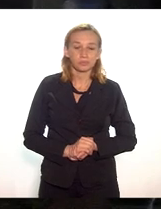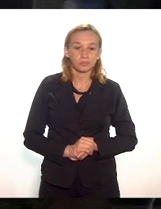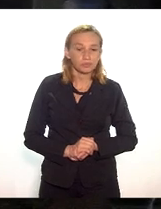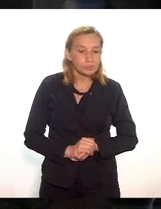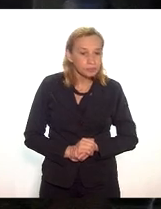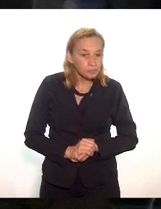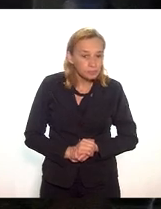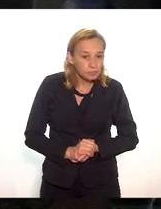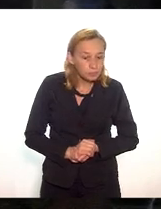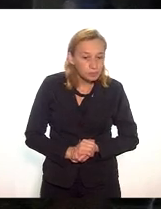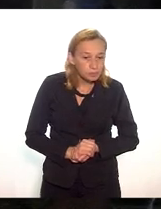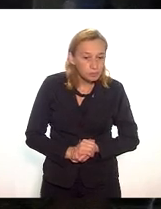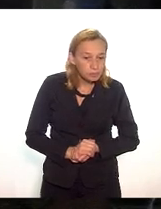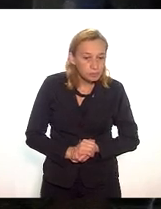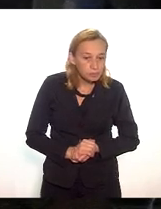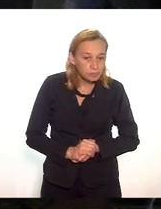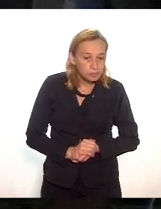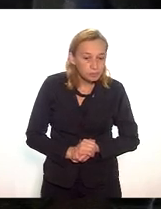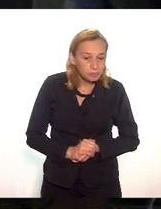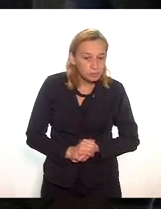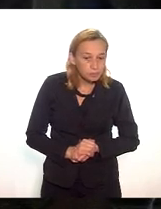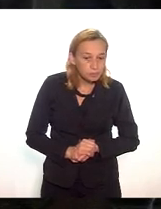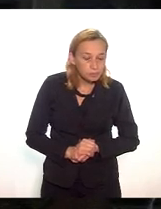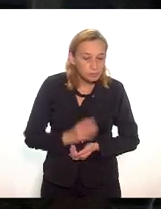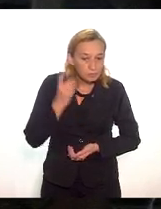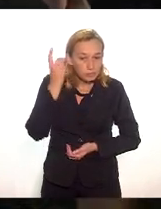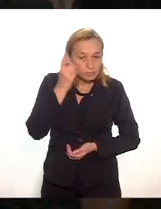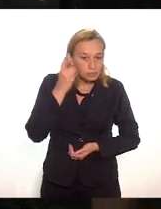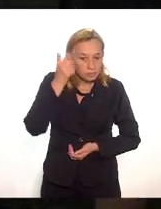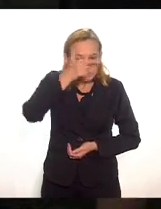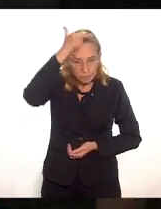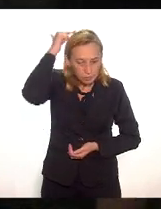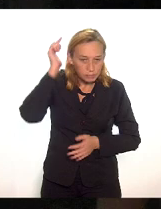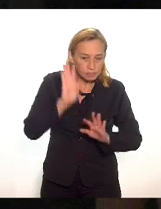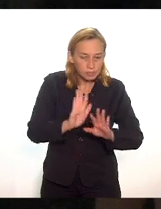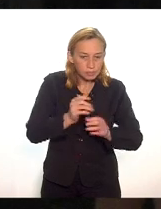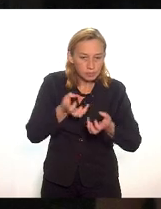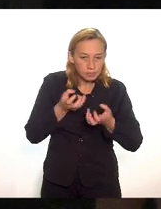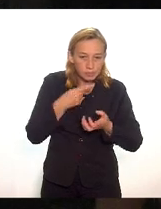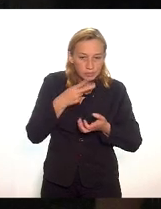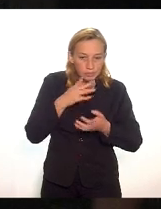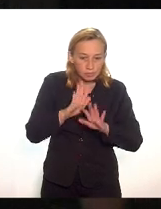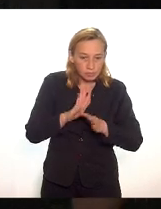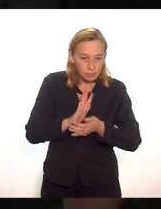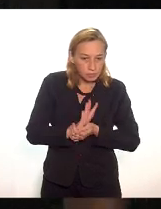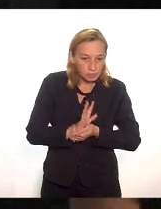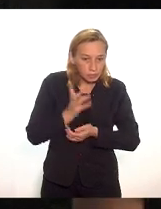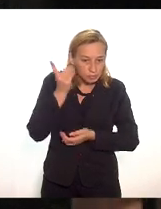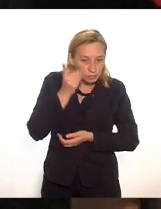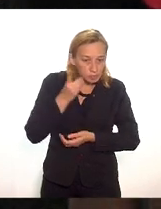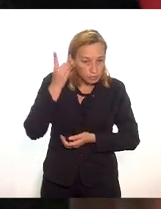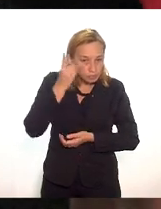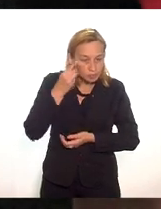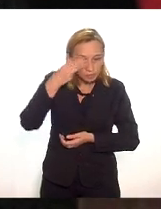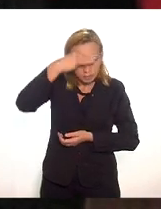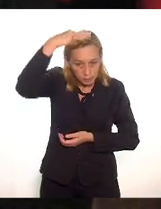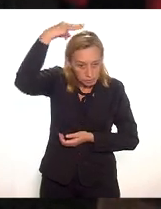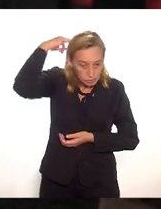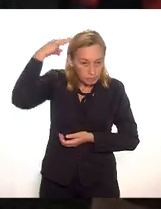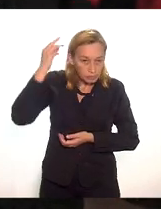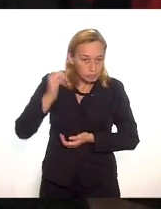Questão de ordem, senhor presidente. Por favor, deputado Luiz. Senhor presidente, o deputado Márcio